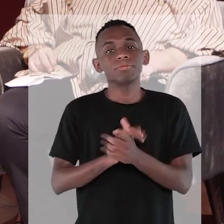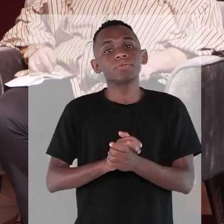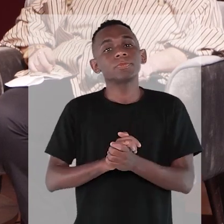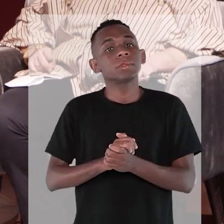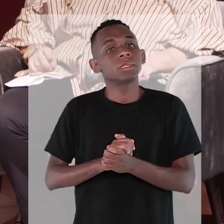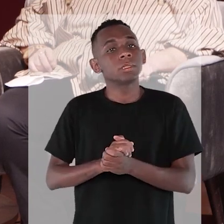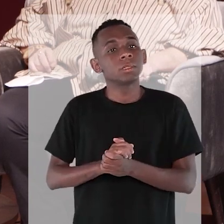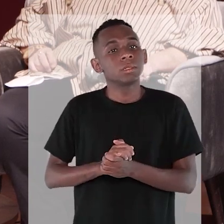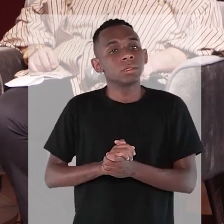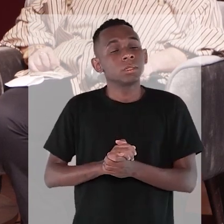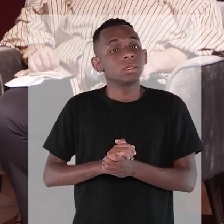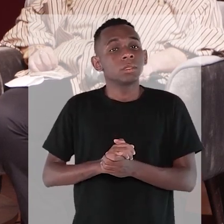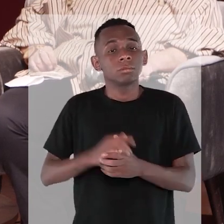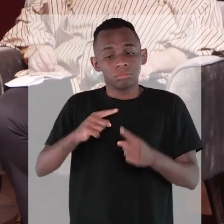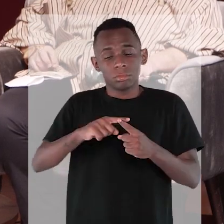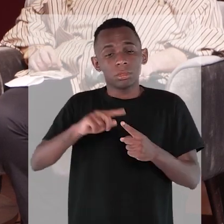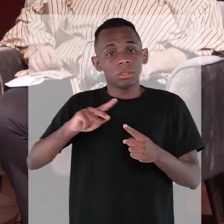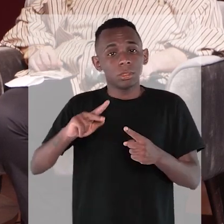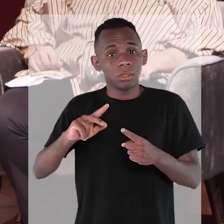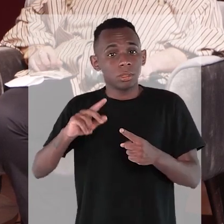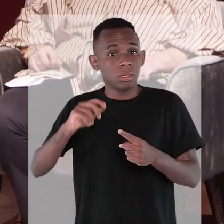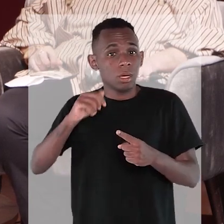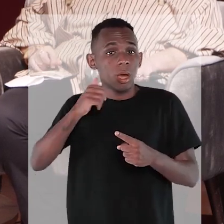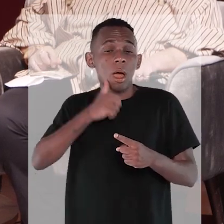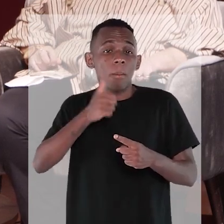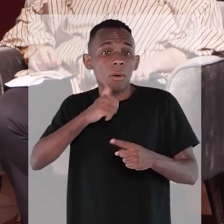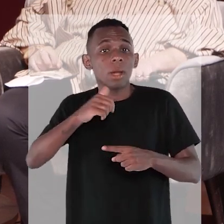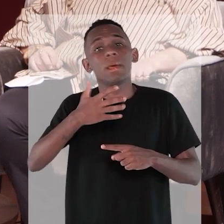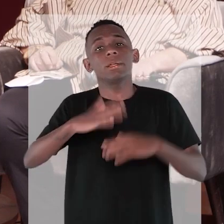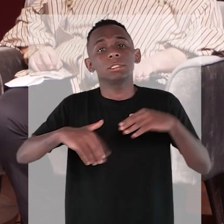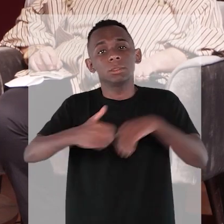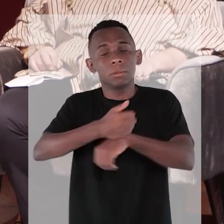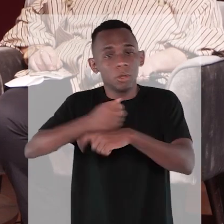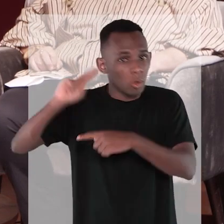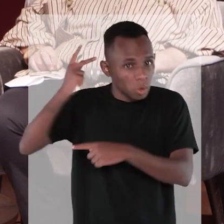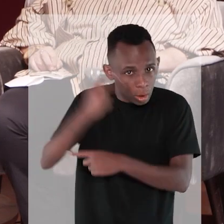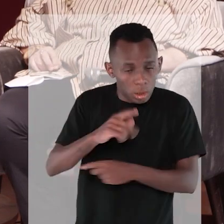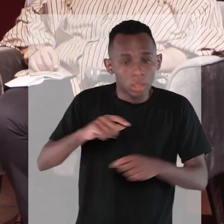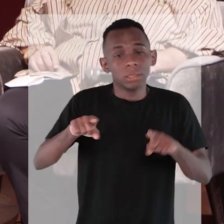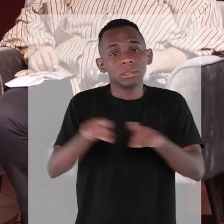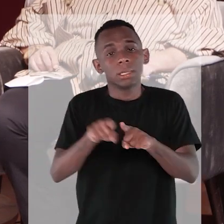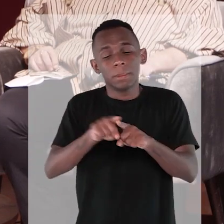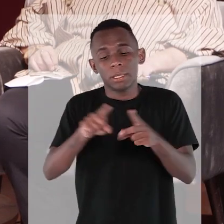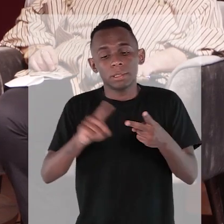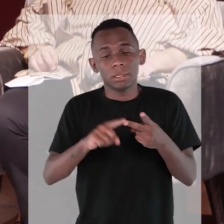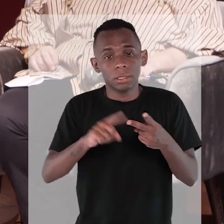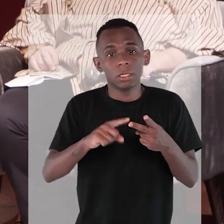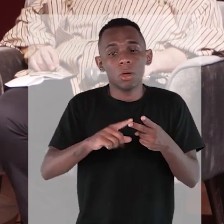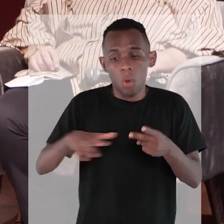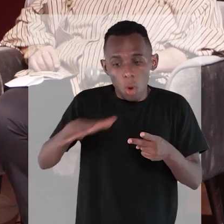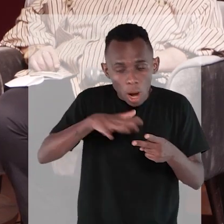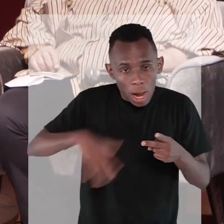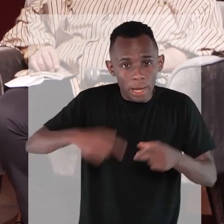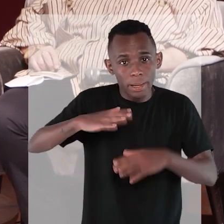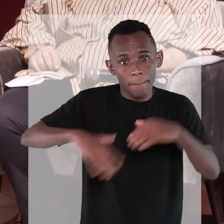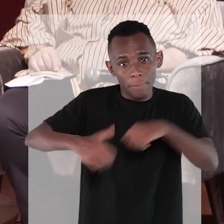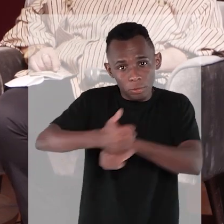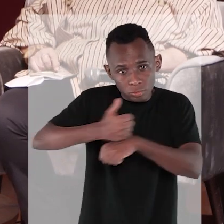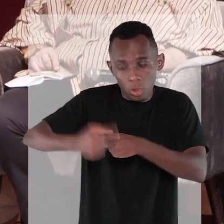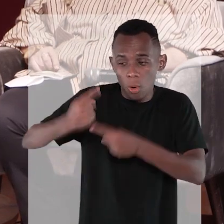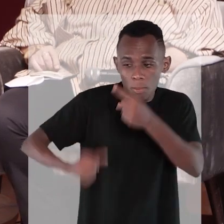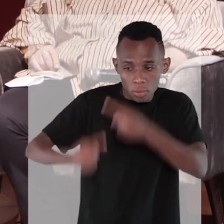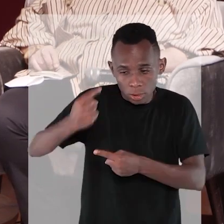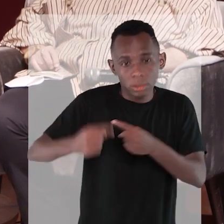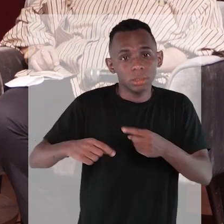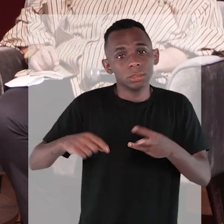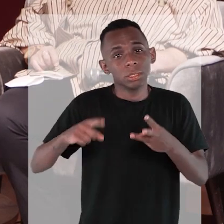né, um cientista político e alguém que vem, né, um professor de filosofia, que é o meu caso. Né? Então, foi a partir desses 3 olhares que